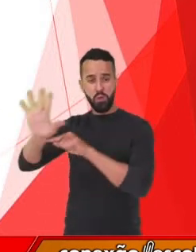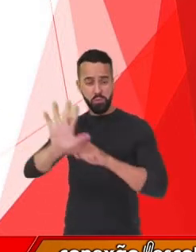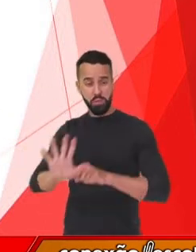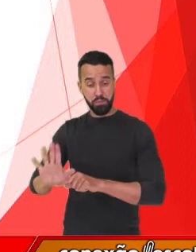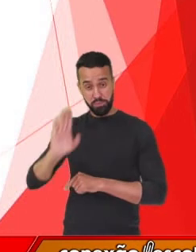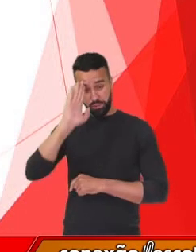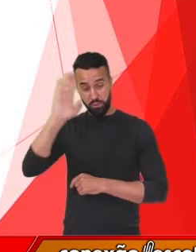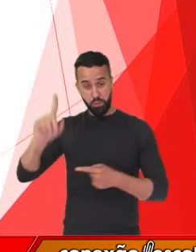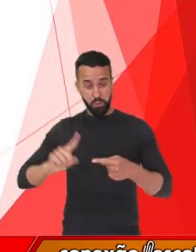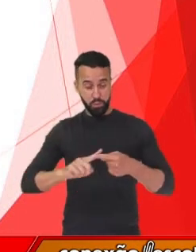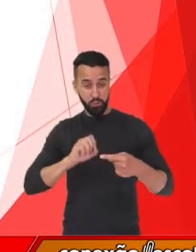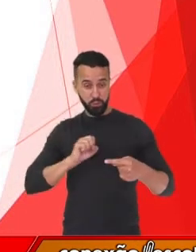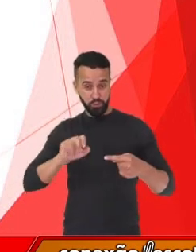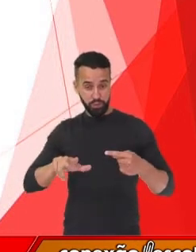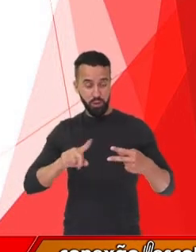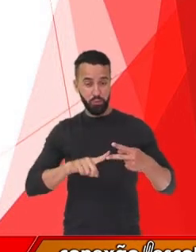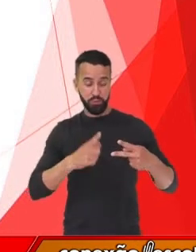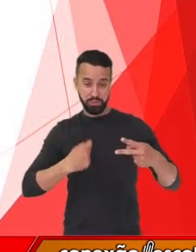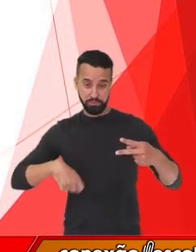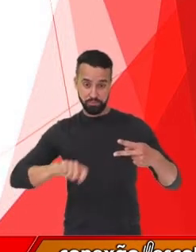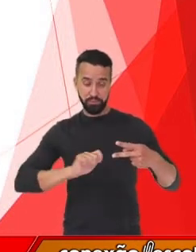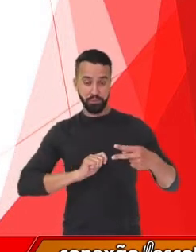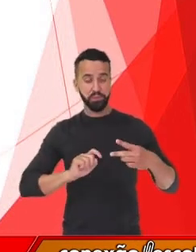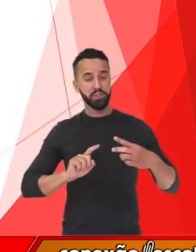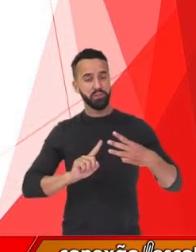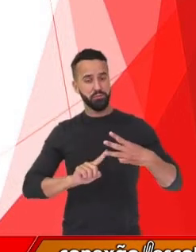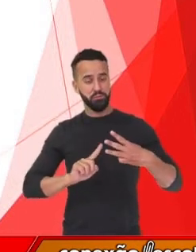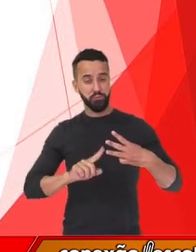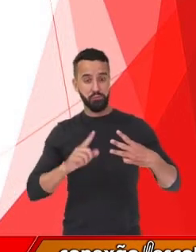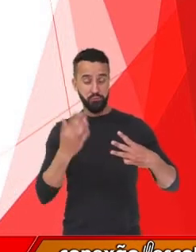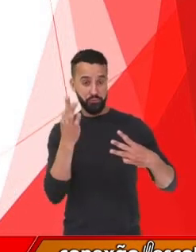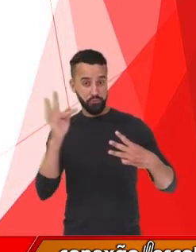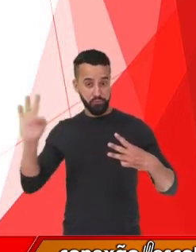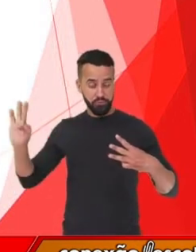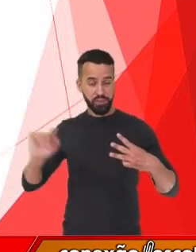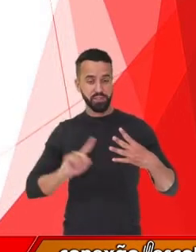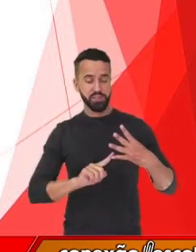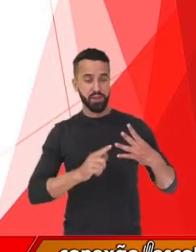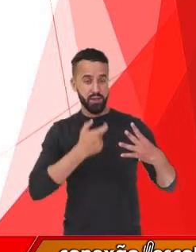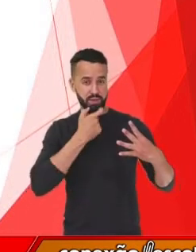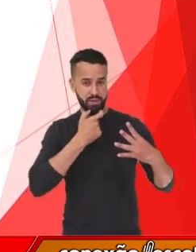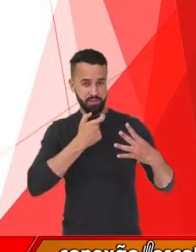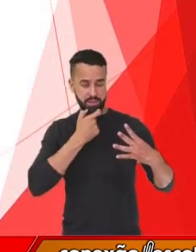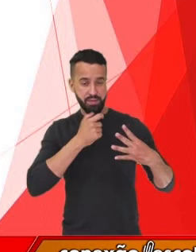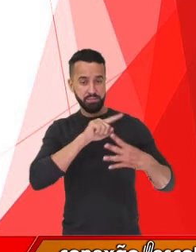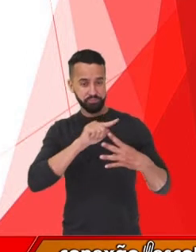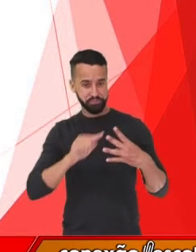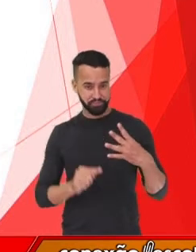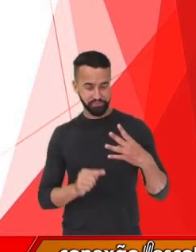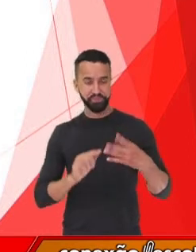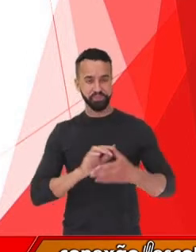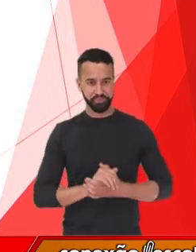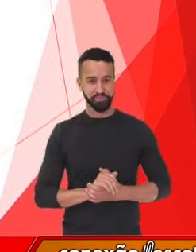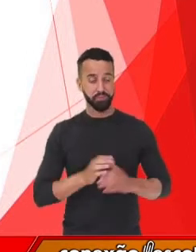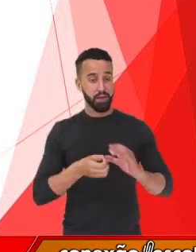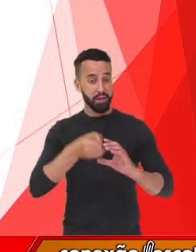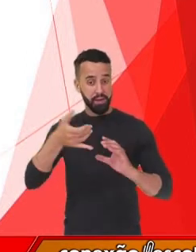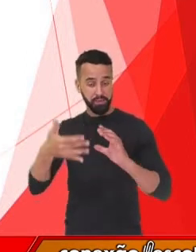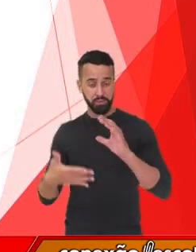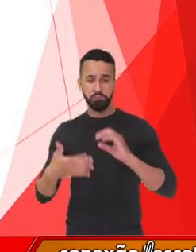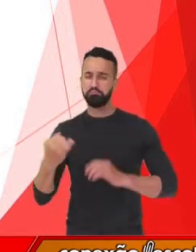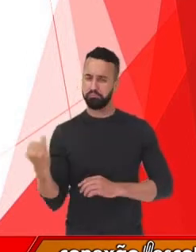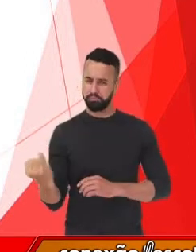em Portugal, Espanha, França e Inglaterra. Uma característica básica e fundamental